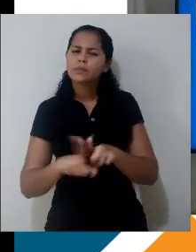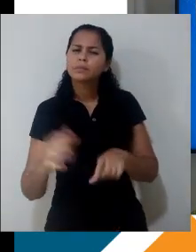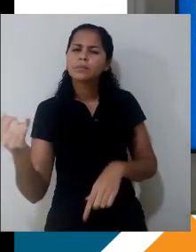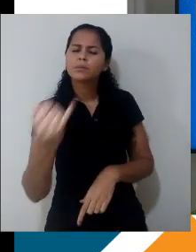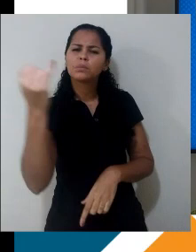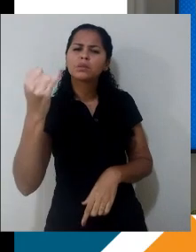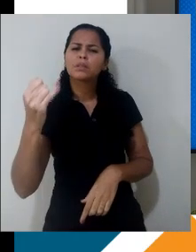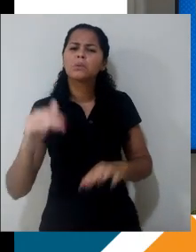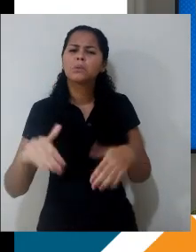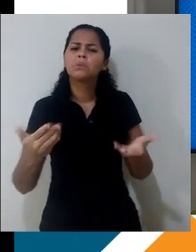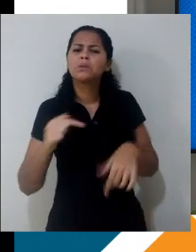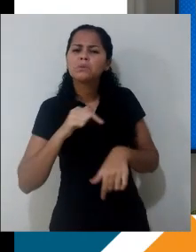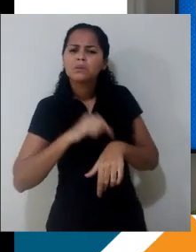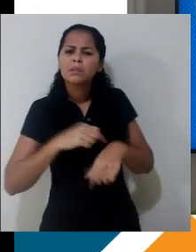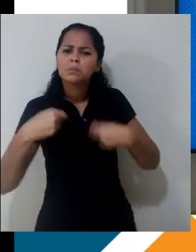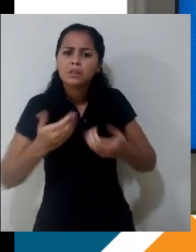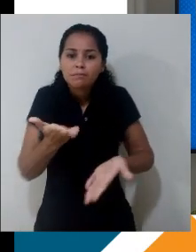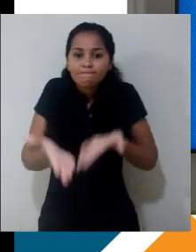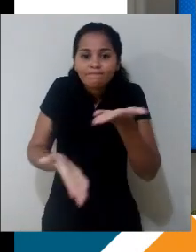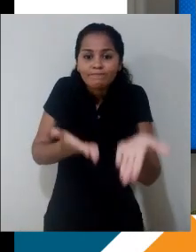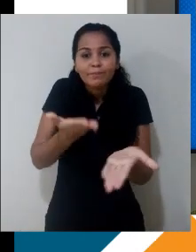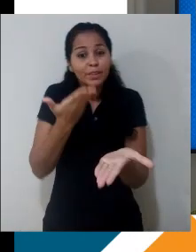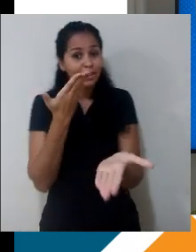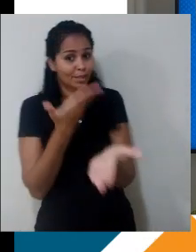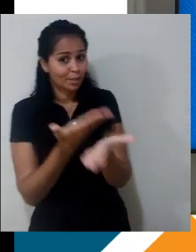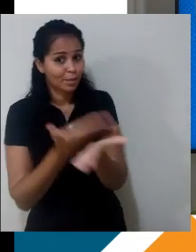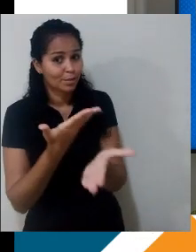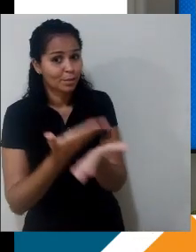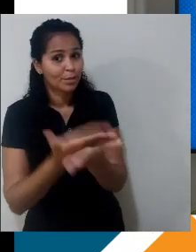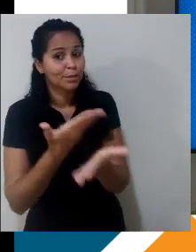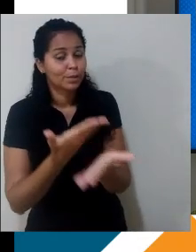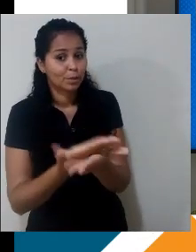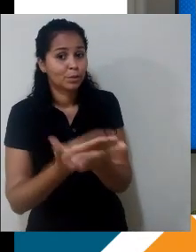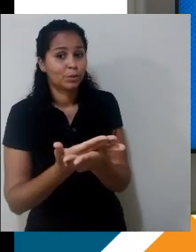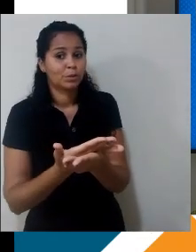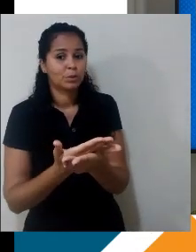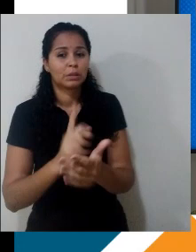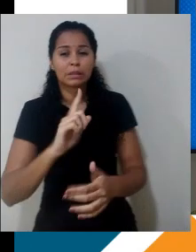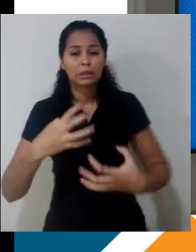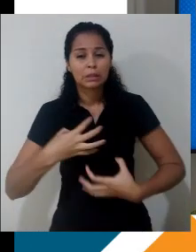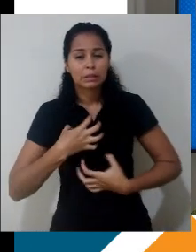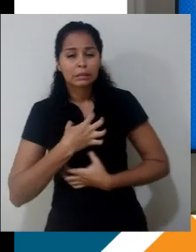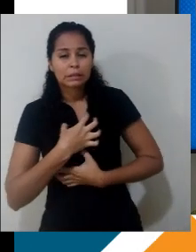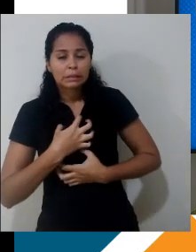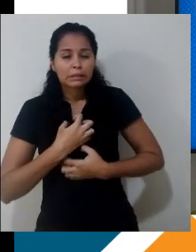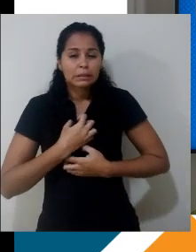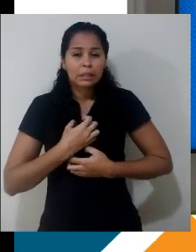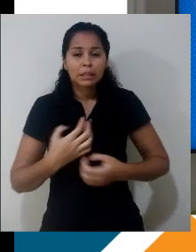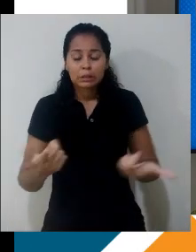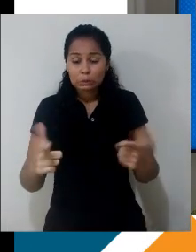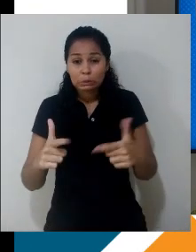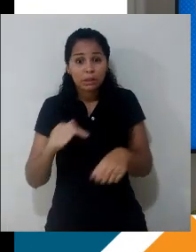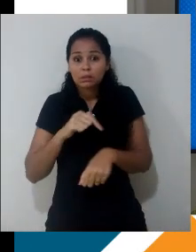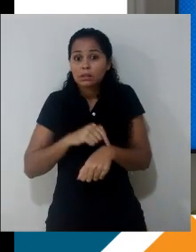quanto tempo devo me dedicar aos estudos, pessoal? O menos pode ser mais. Não se sinta desmotivado se você não tem muito